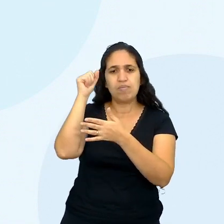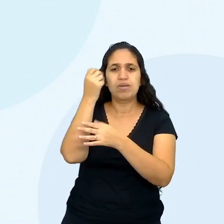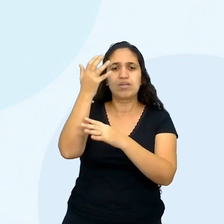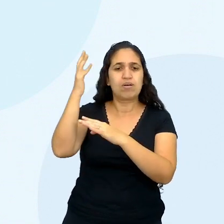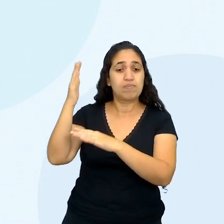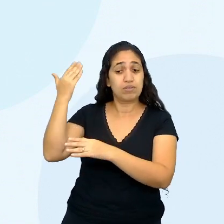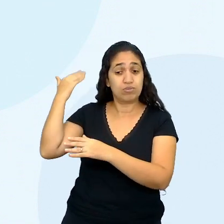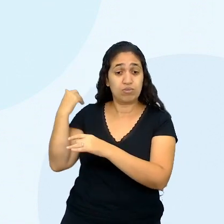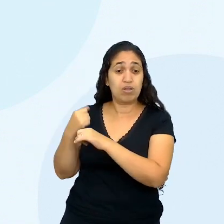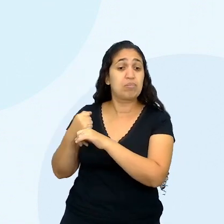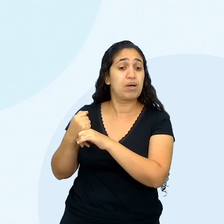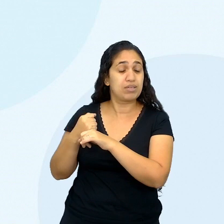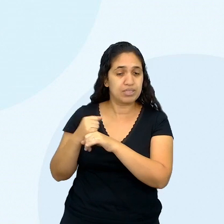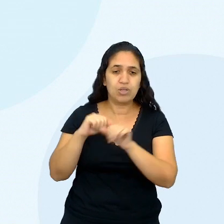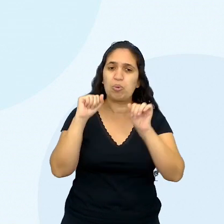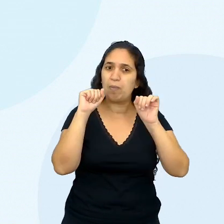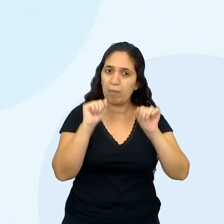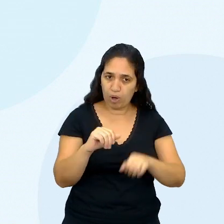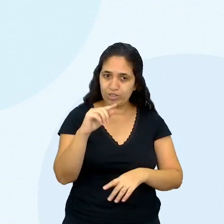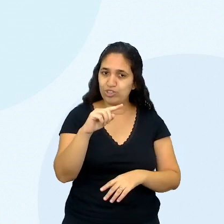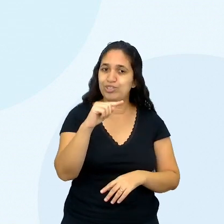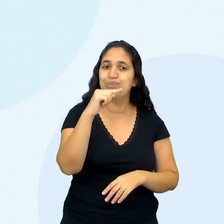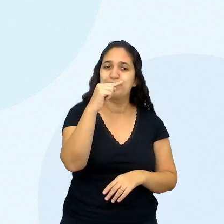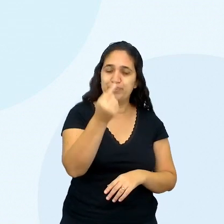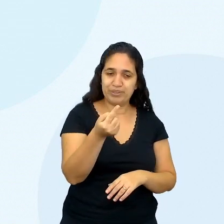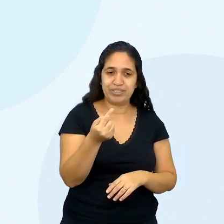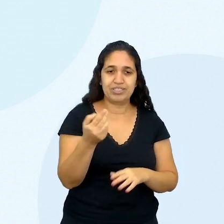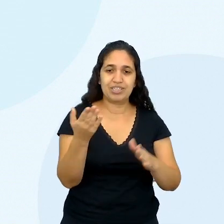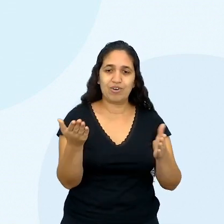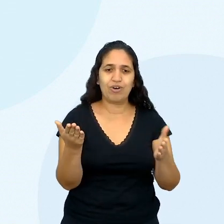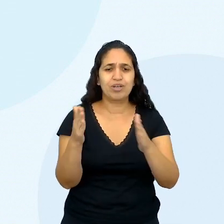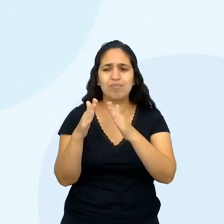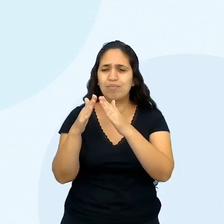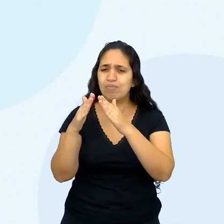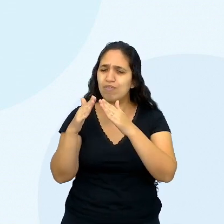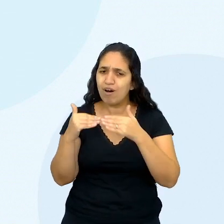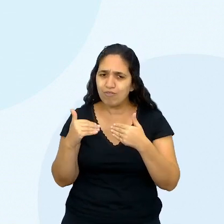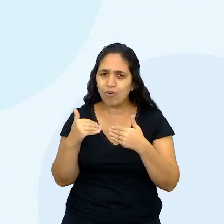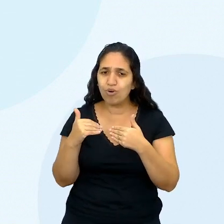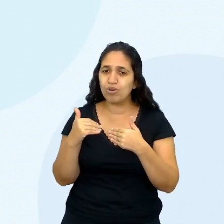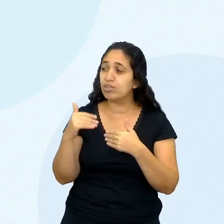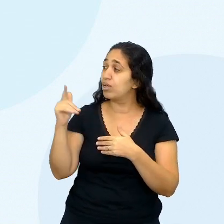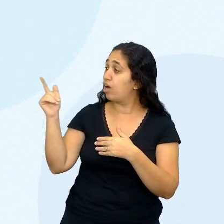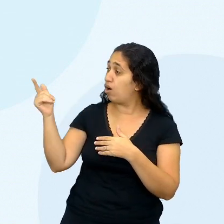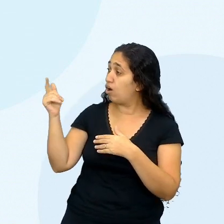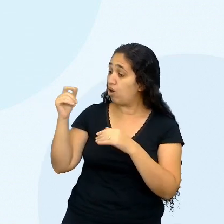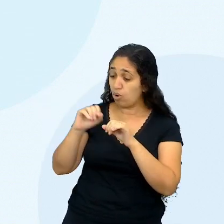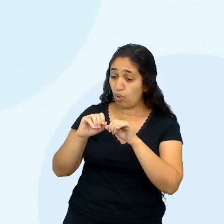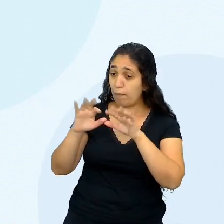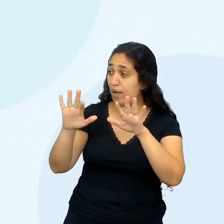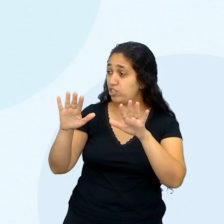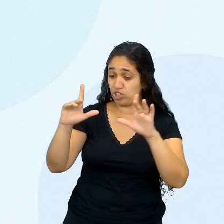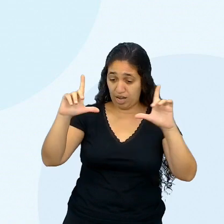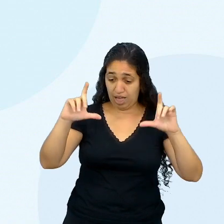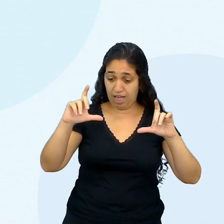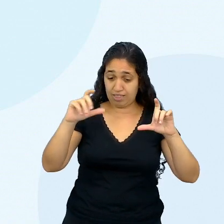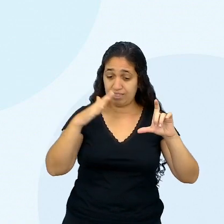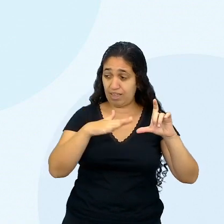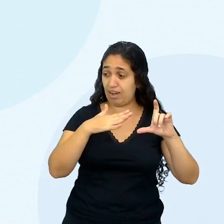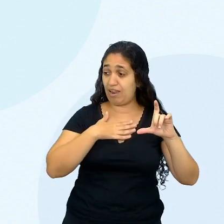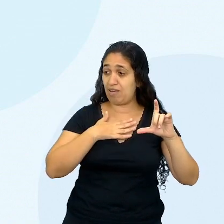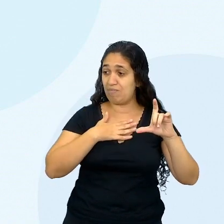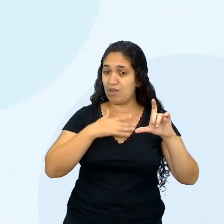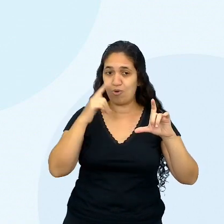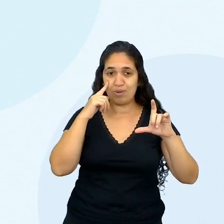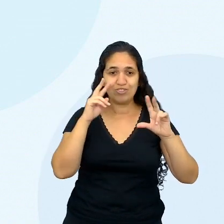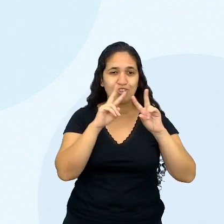então podem acessar novamente depois. Eu vou pedir aqui para a produção compartilhar a tela do meu computador para a gente ver a resposta da